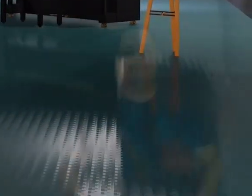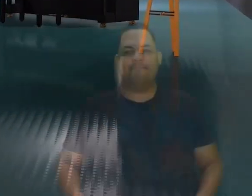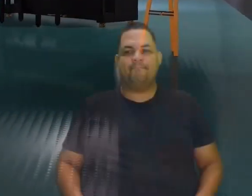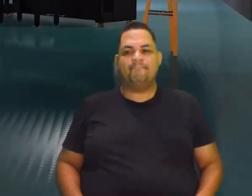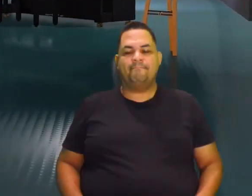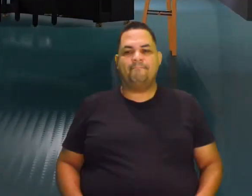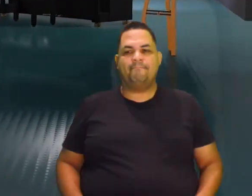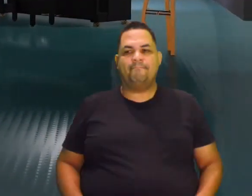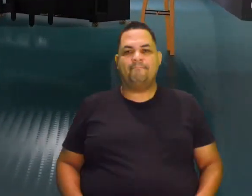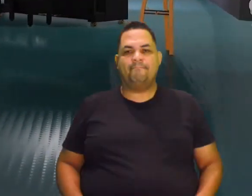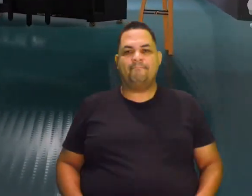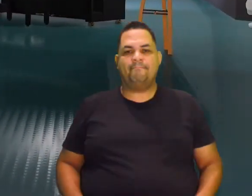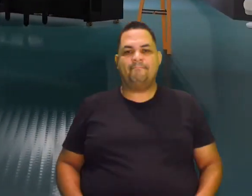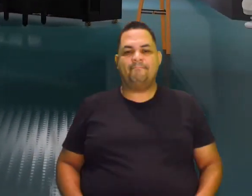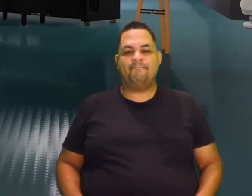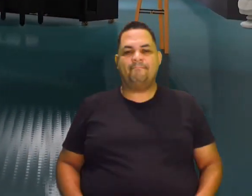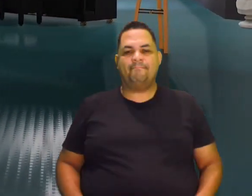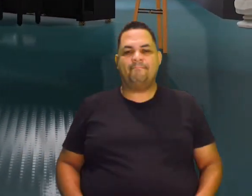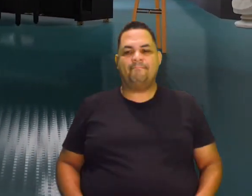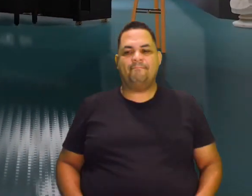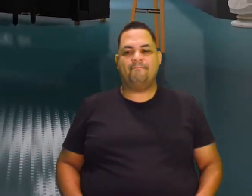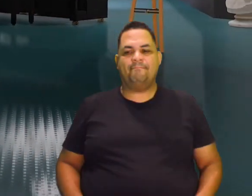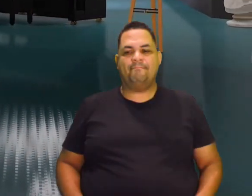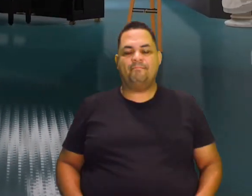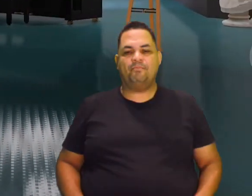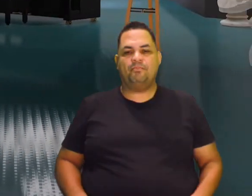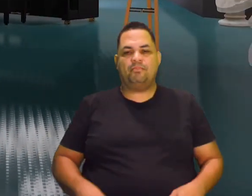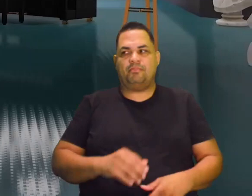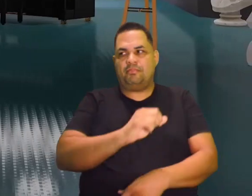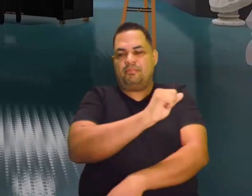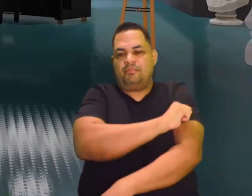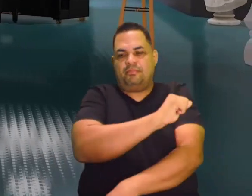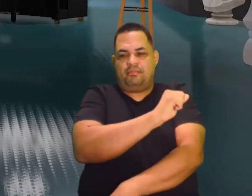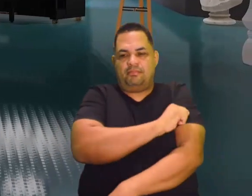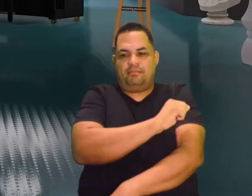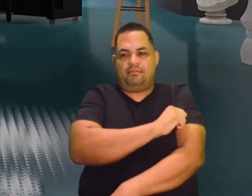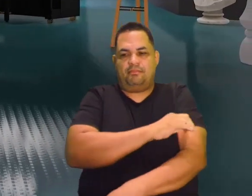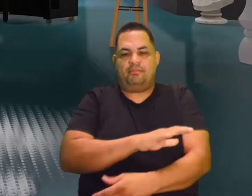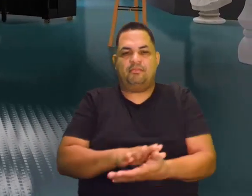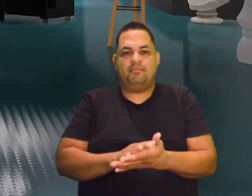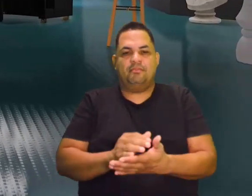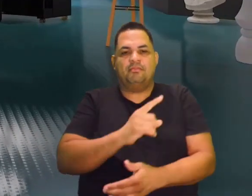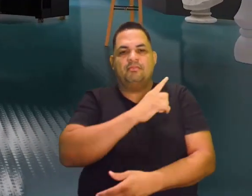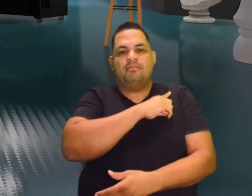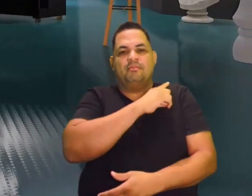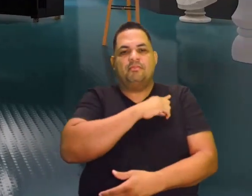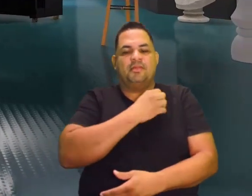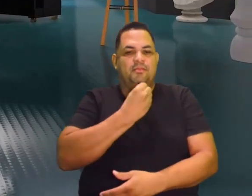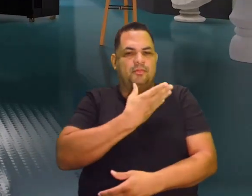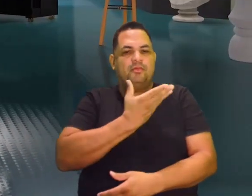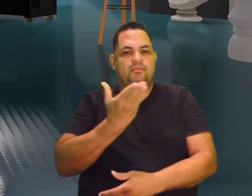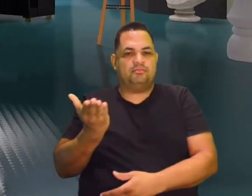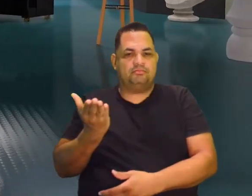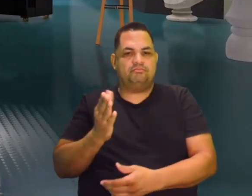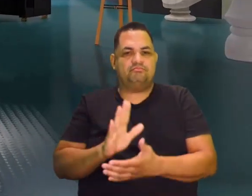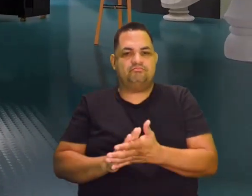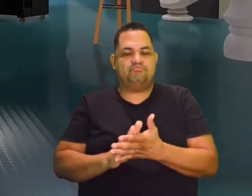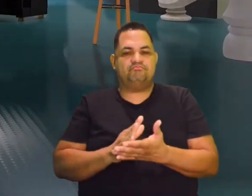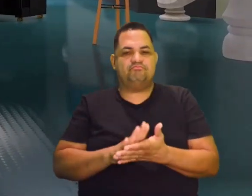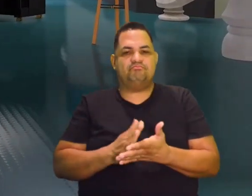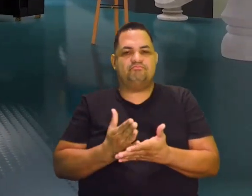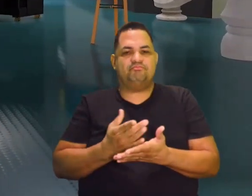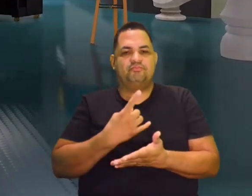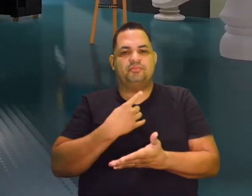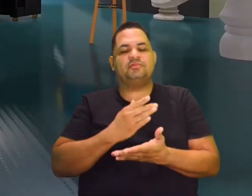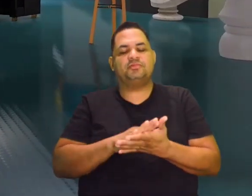Olá, estudantes do primeiro ano, tudo bem com vocês? Desejo que vocês sejam bem, firmes nos estudos,